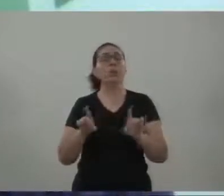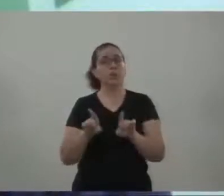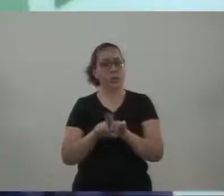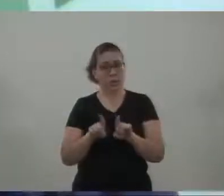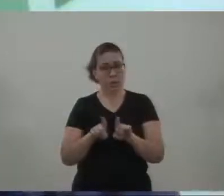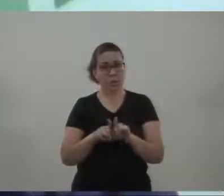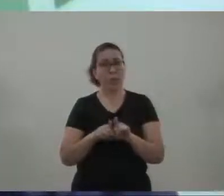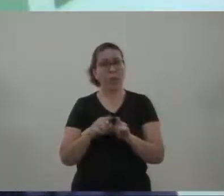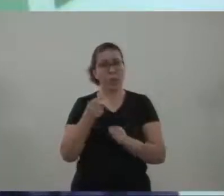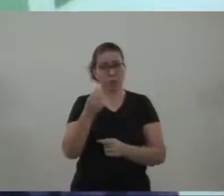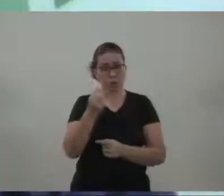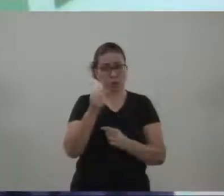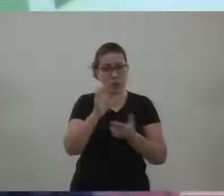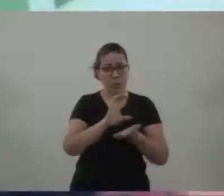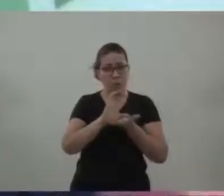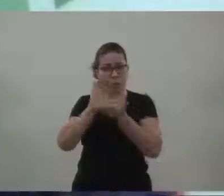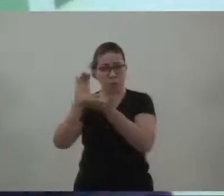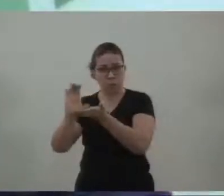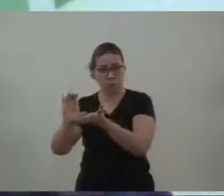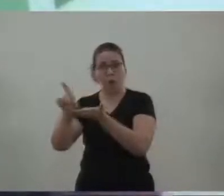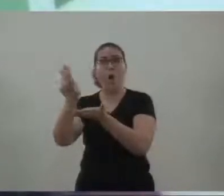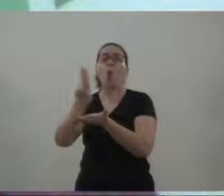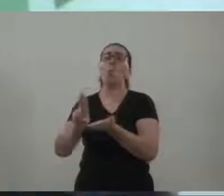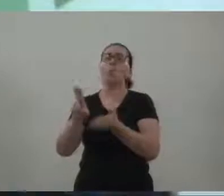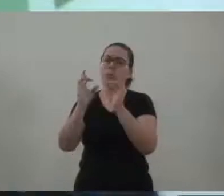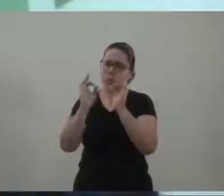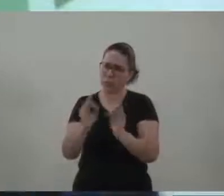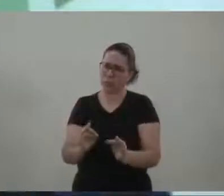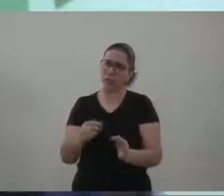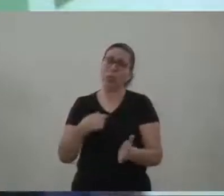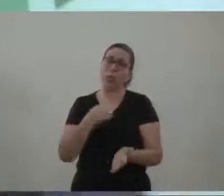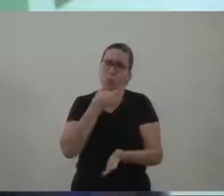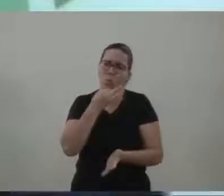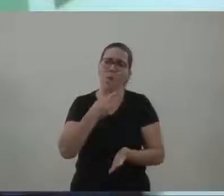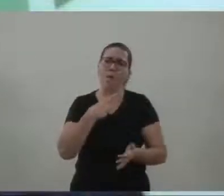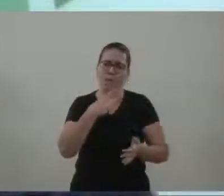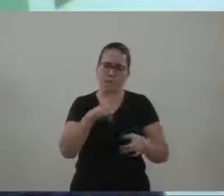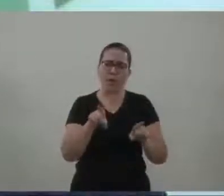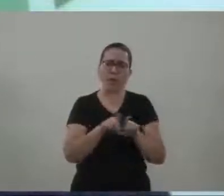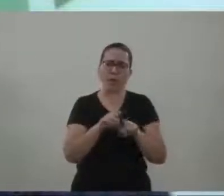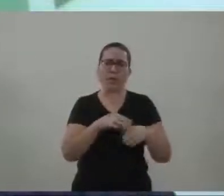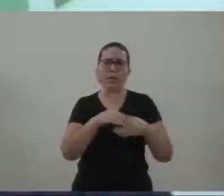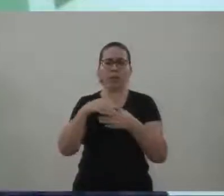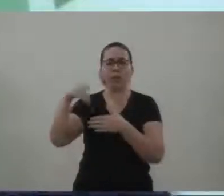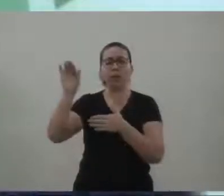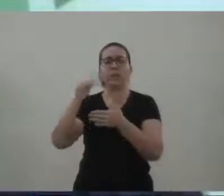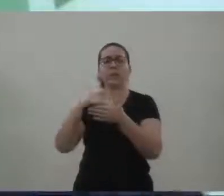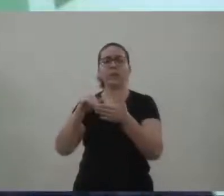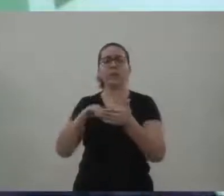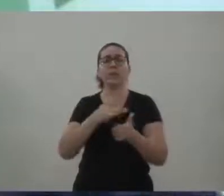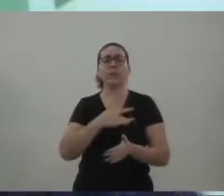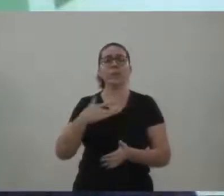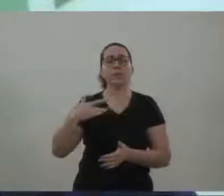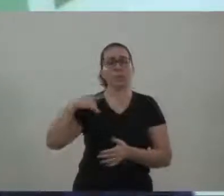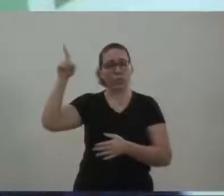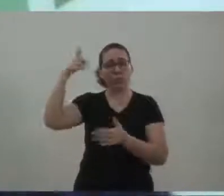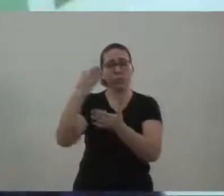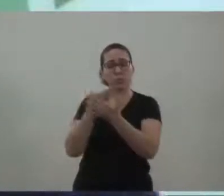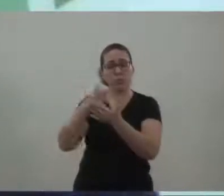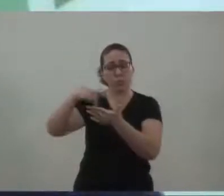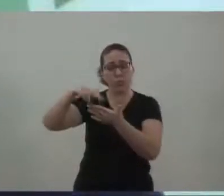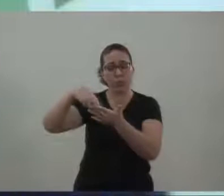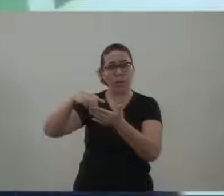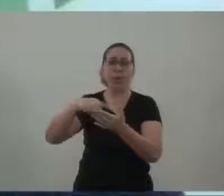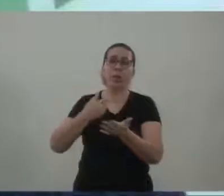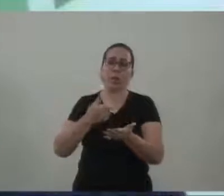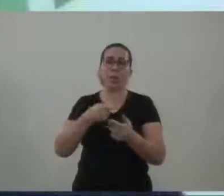também que o dinheiro público seja bem utilizado. Então a minha sugestão é essa, eu vou encaminhar também para a Secretaria de Saúde, eu acredito que é um caminho que a gente